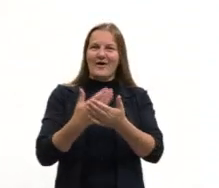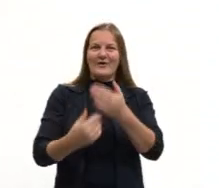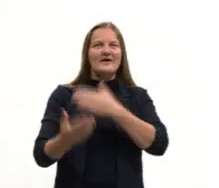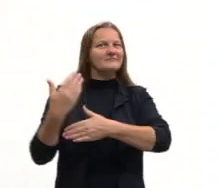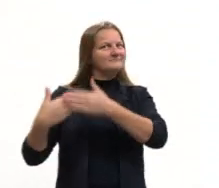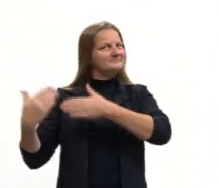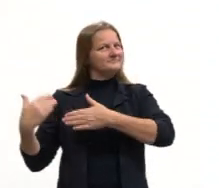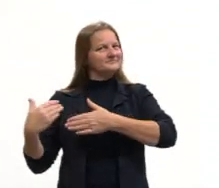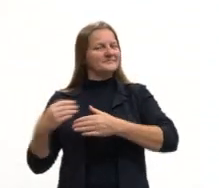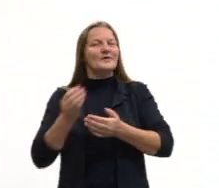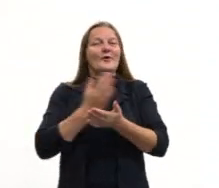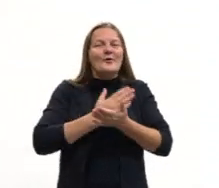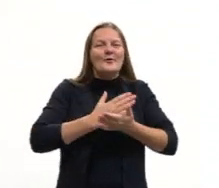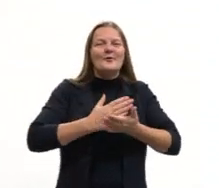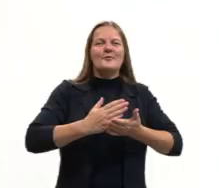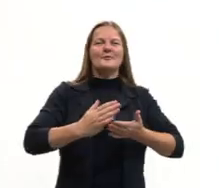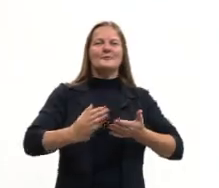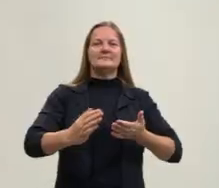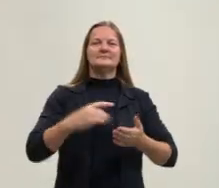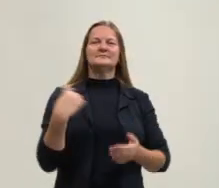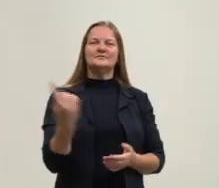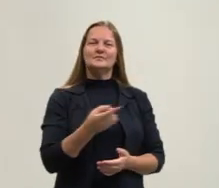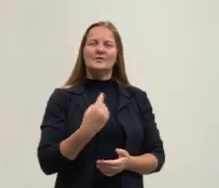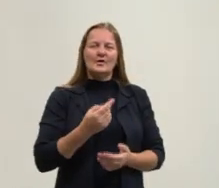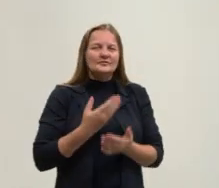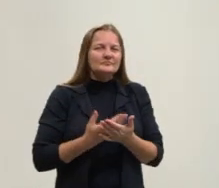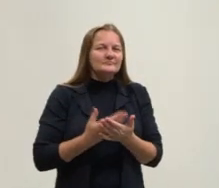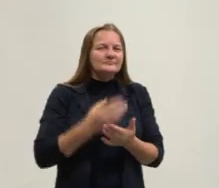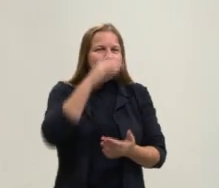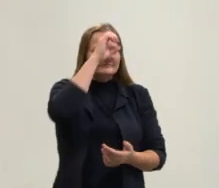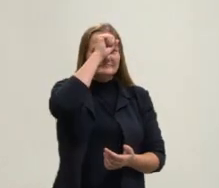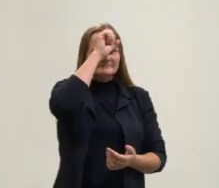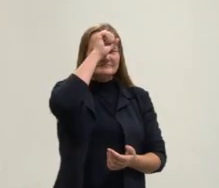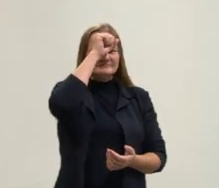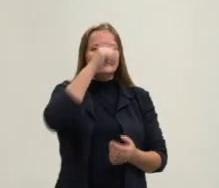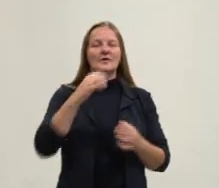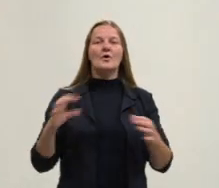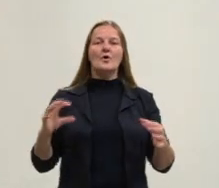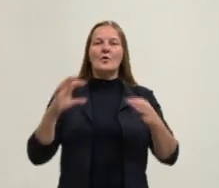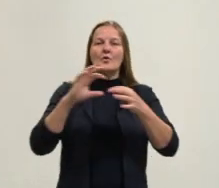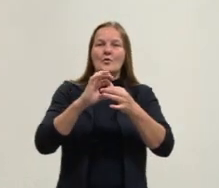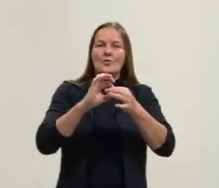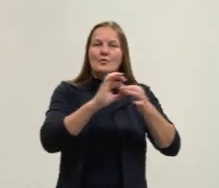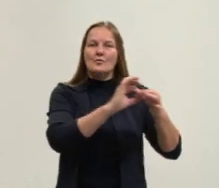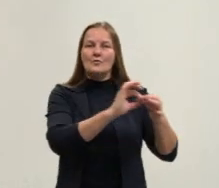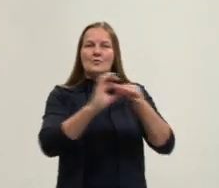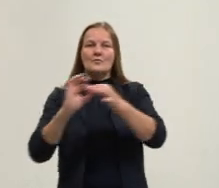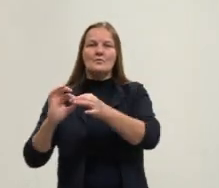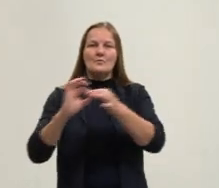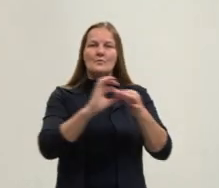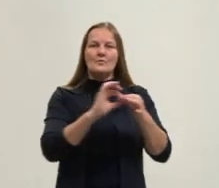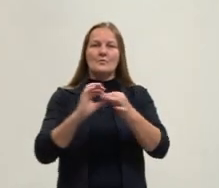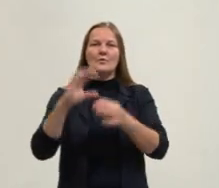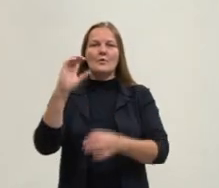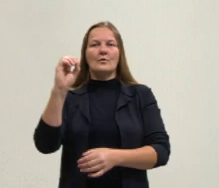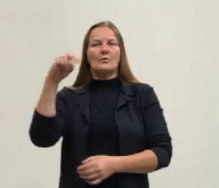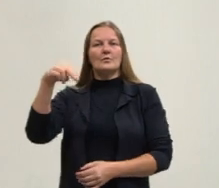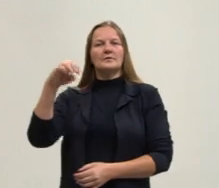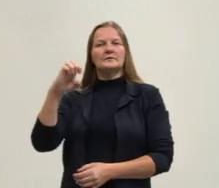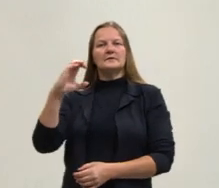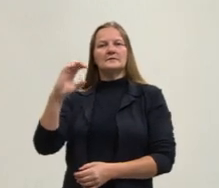nós começamos né haver um pouco sobre essa coisa dos conectores dos conectores interfrásicos